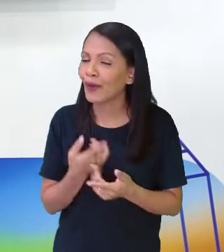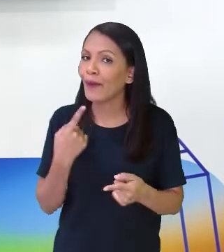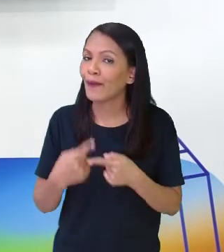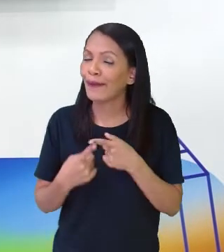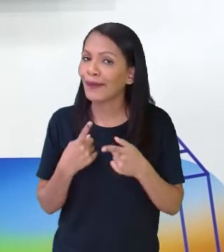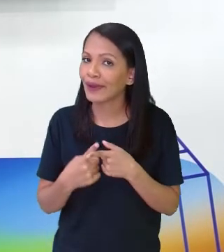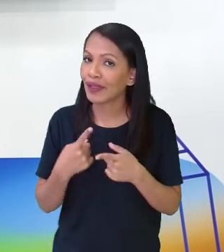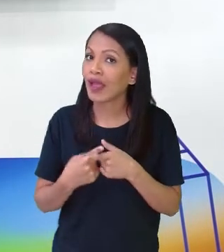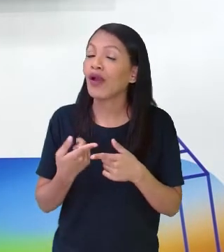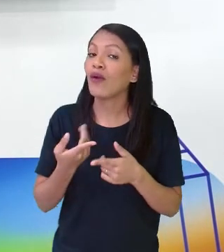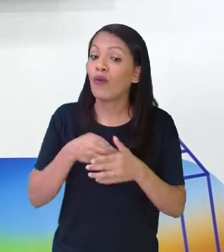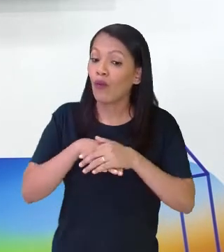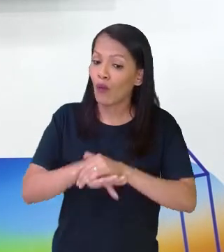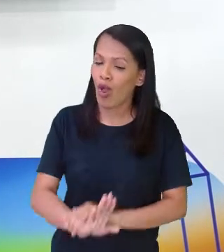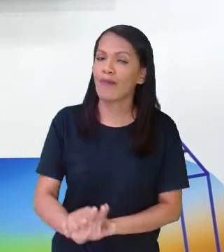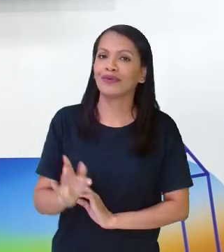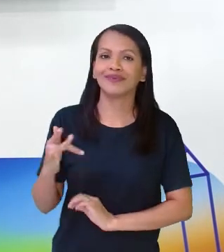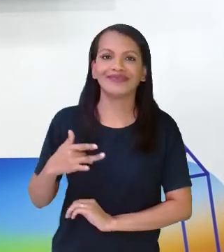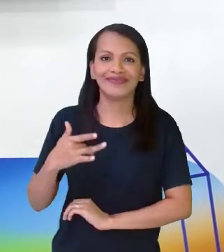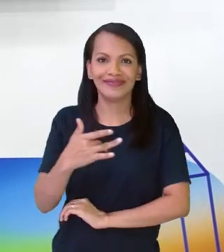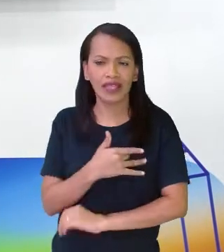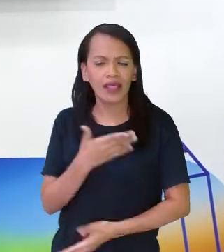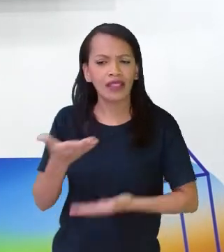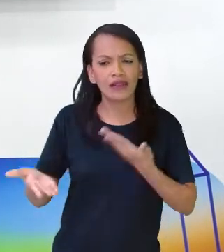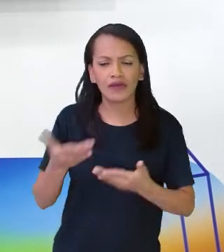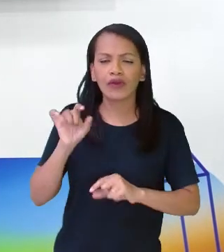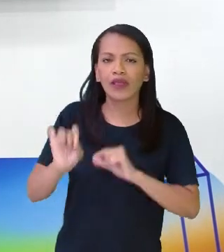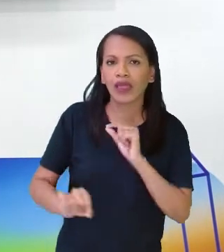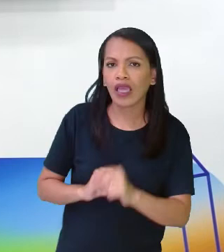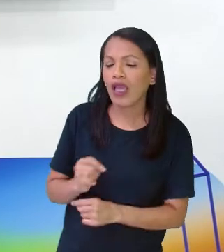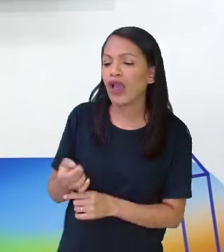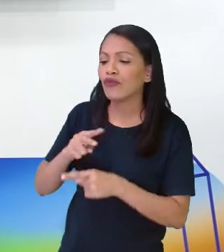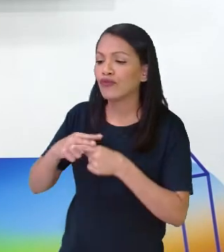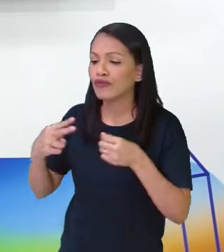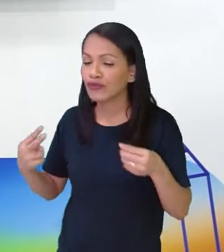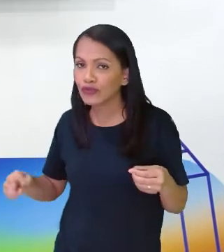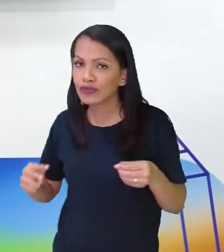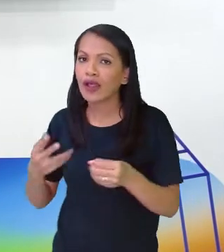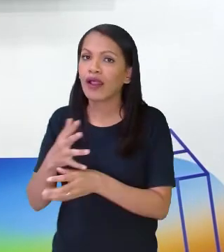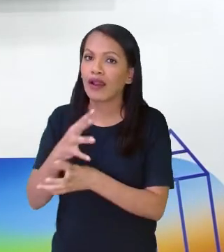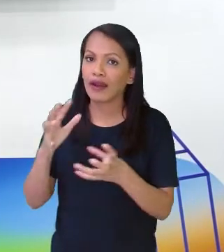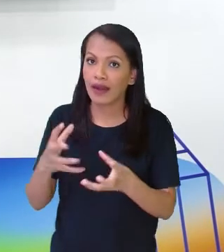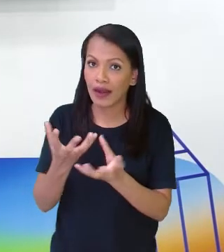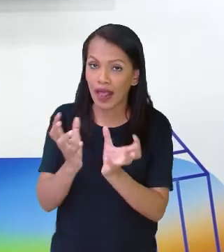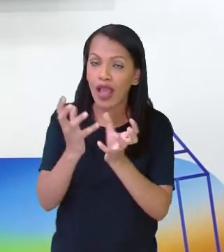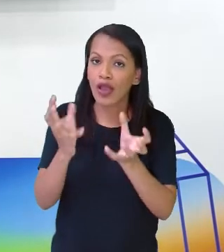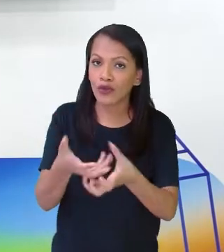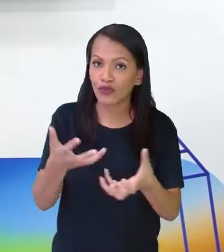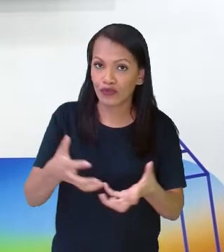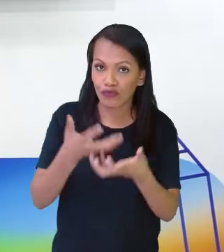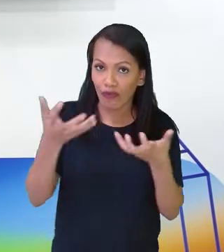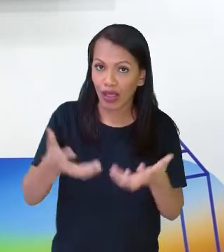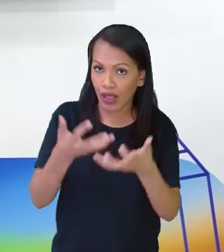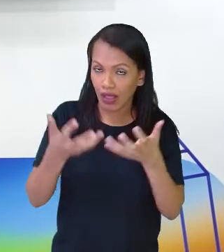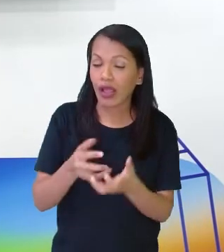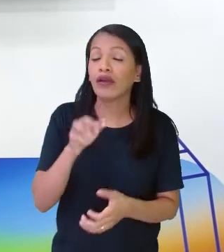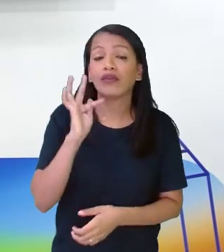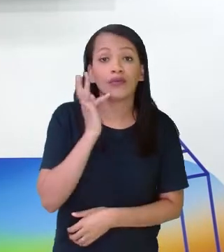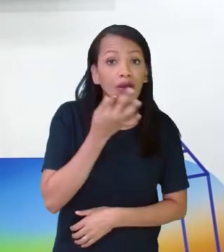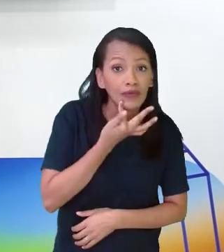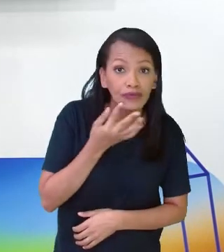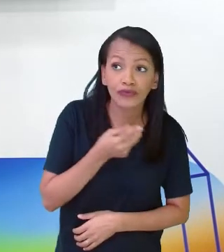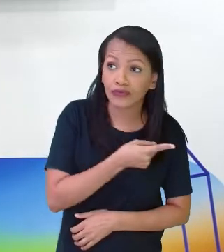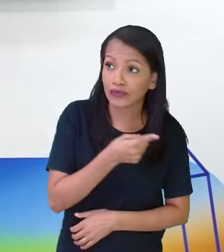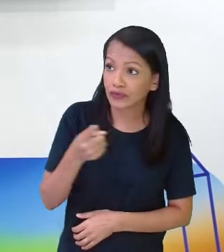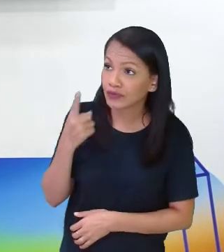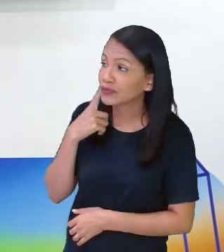O hábito saudável seria a gente variar entre frutas, verduras, legumes. Consumir grandes quantidades de